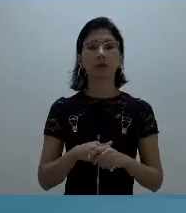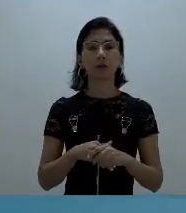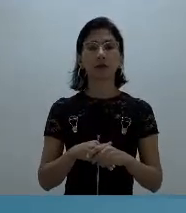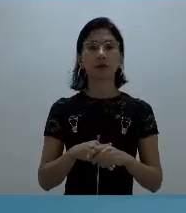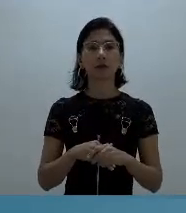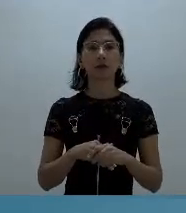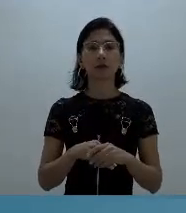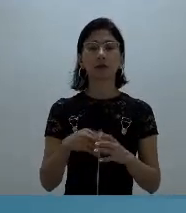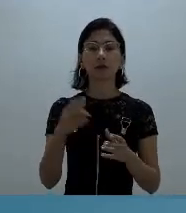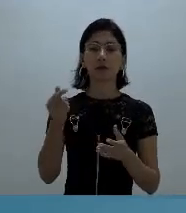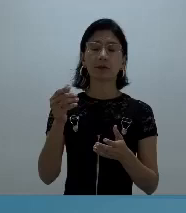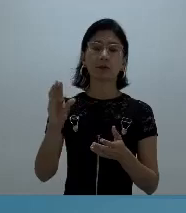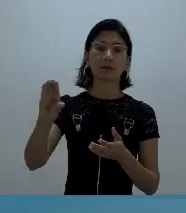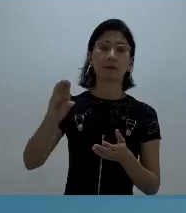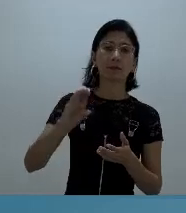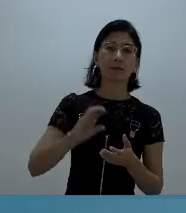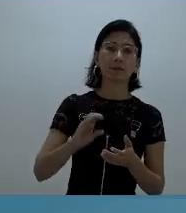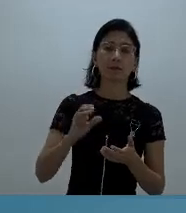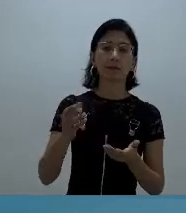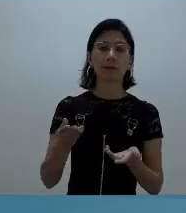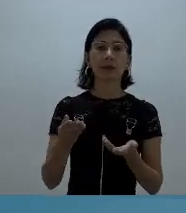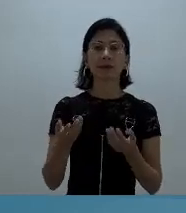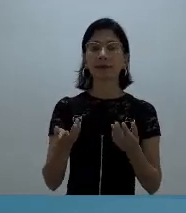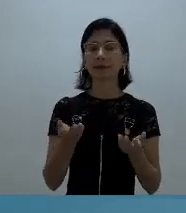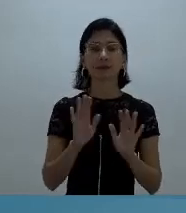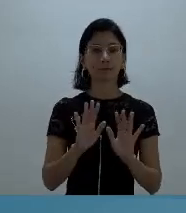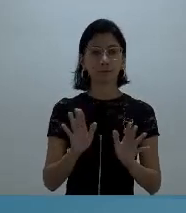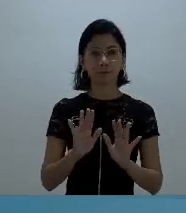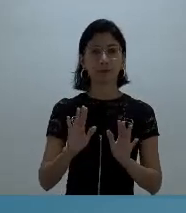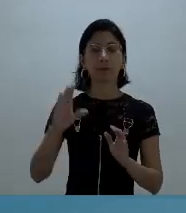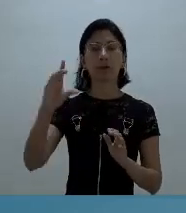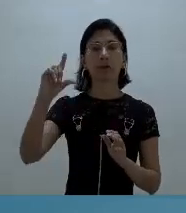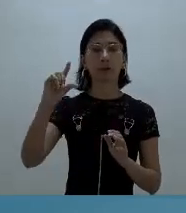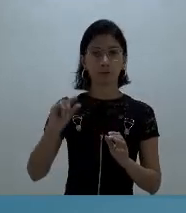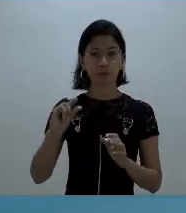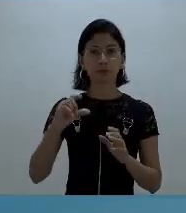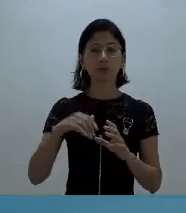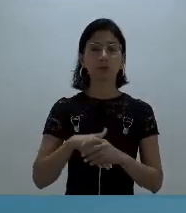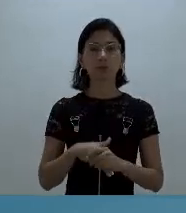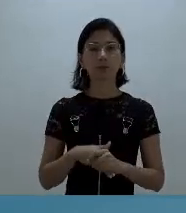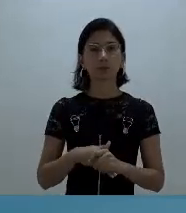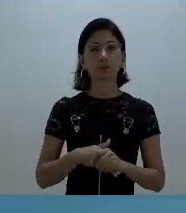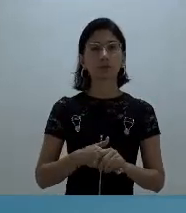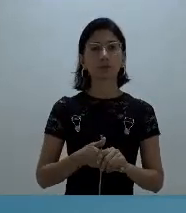execução e, portanto, o provimento da impugnação, e,